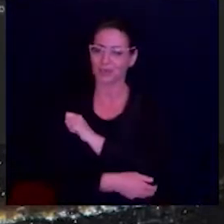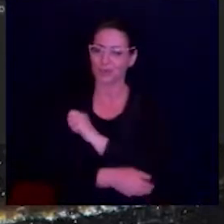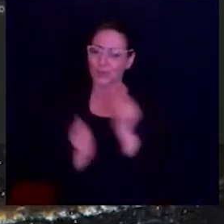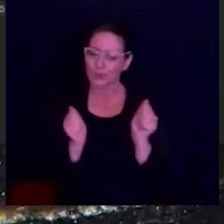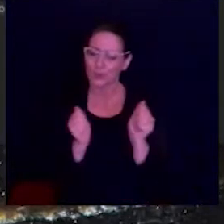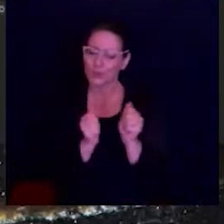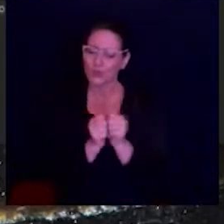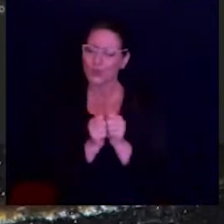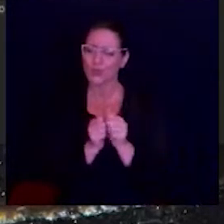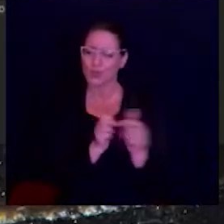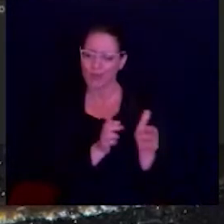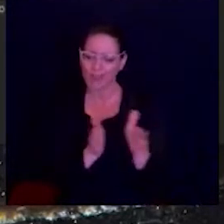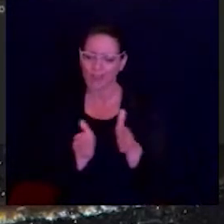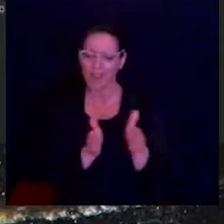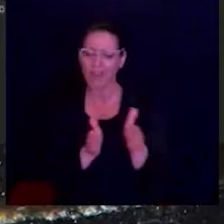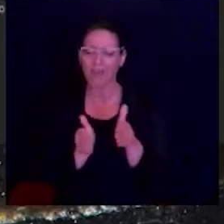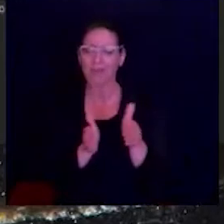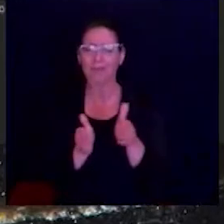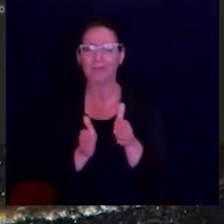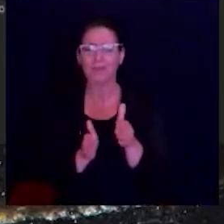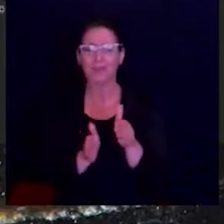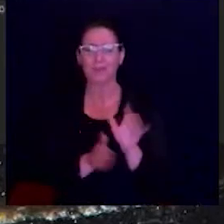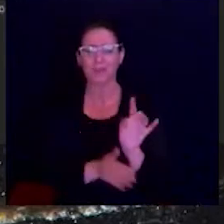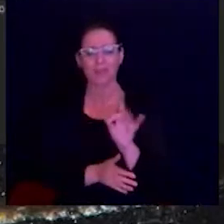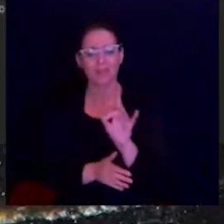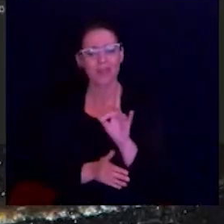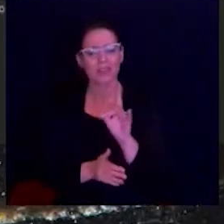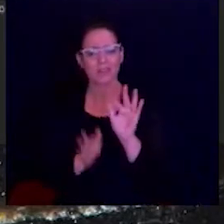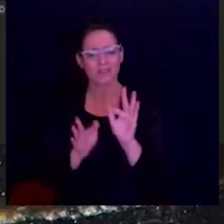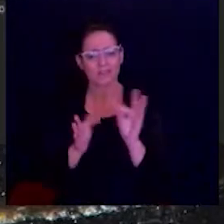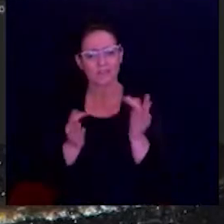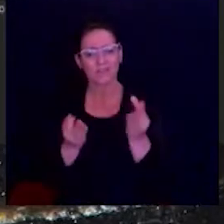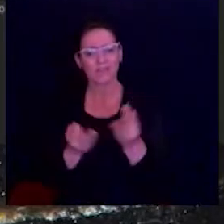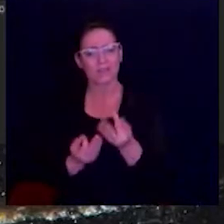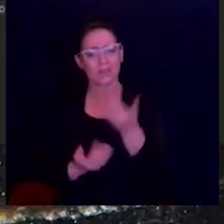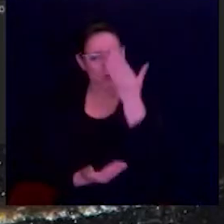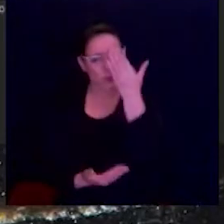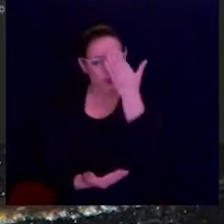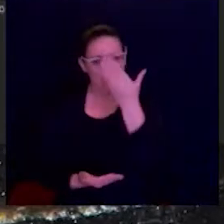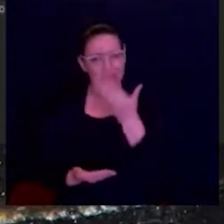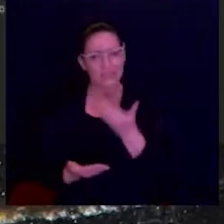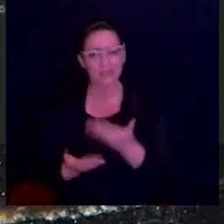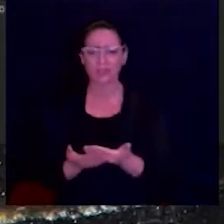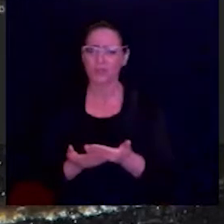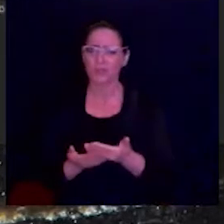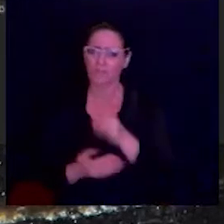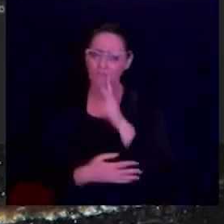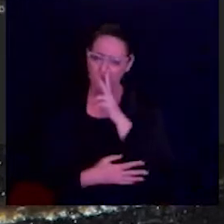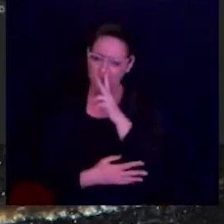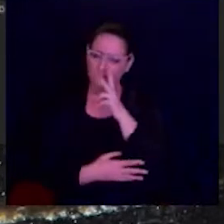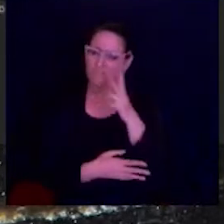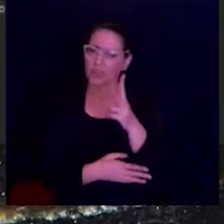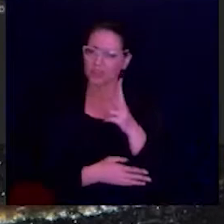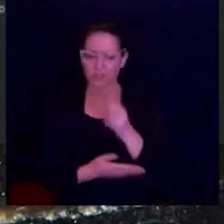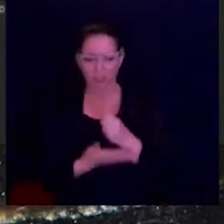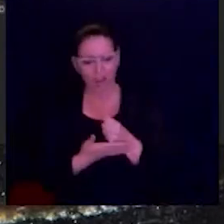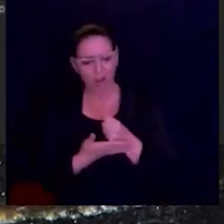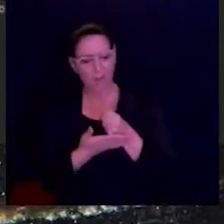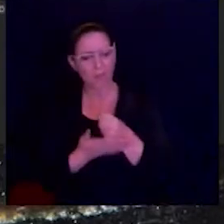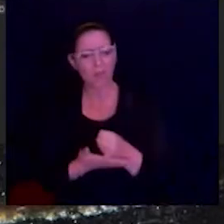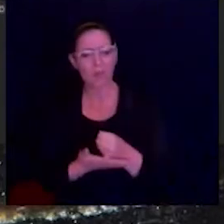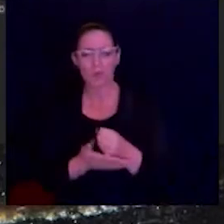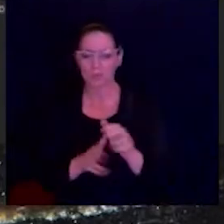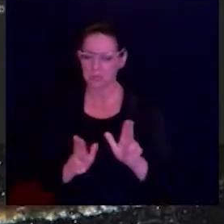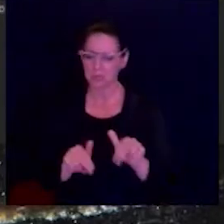cada um desses formandos. Gratidão a vocês que os fortaleceram, que não os deixaram desistir perante as